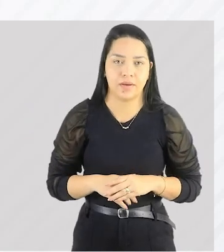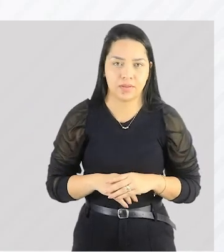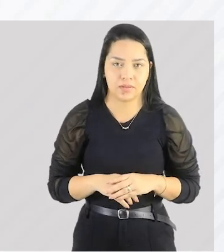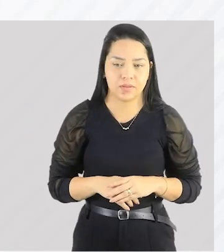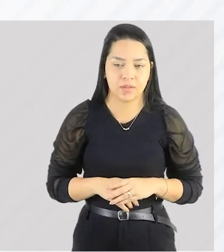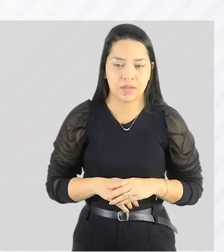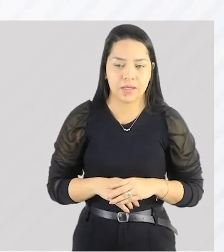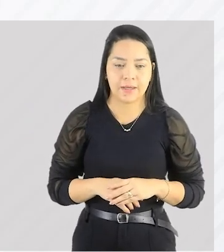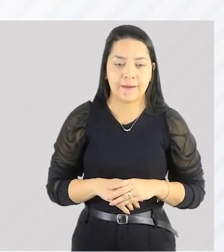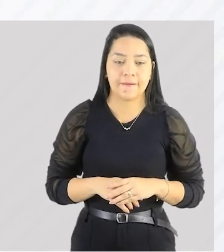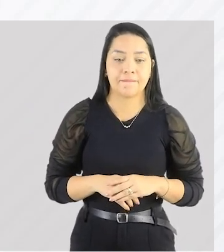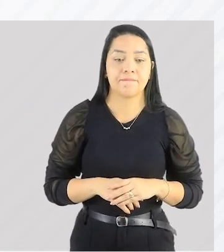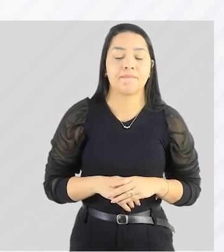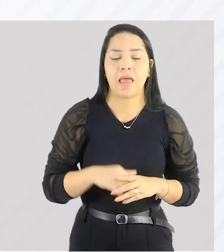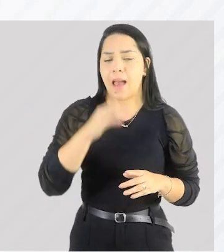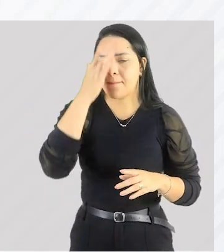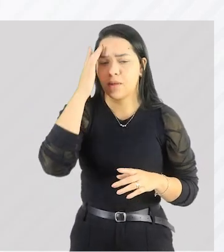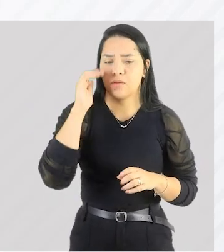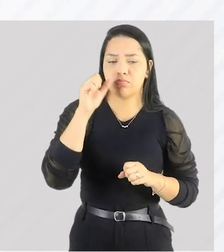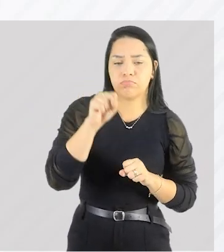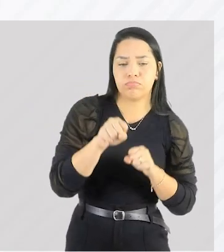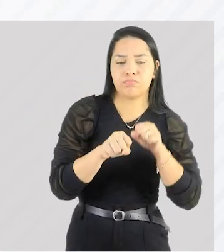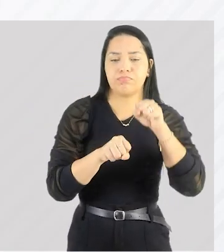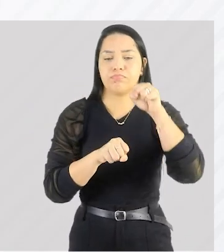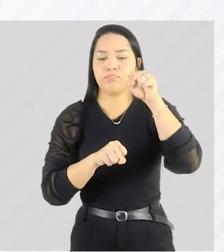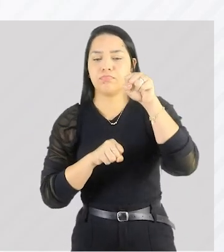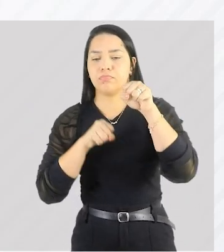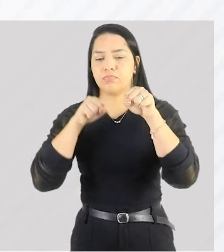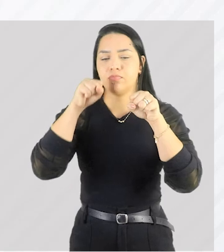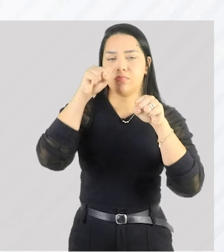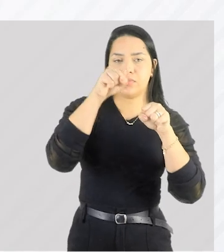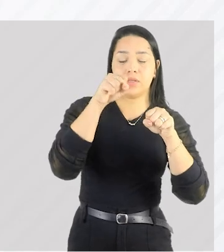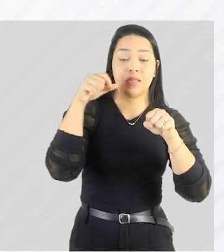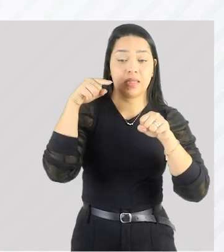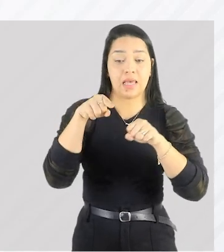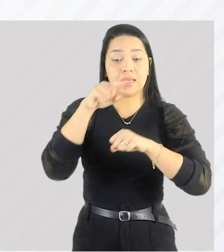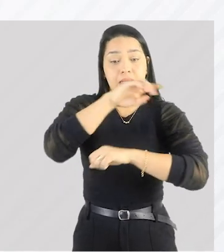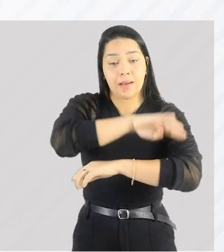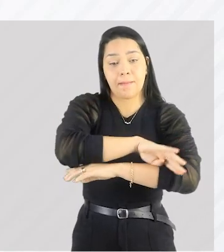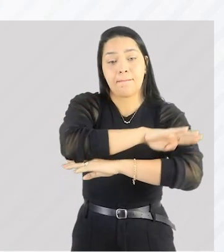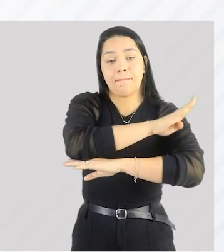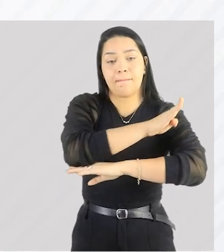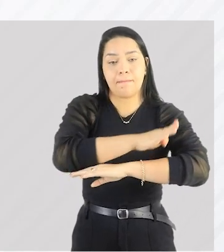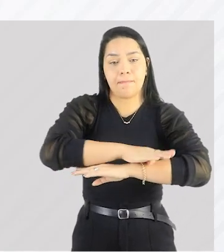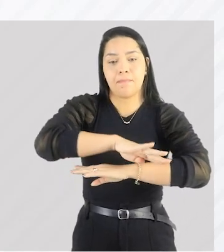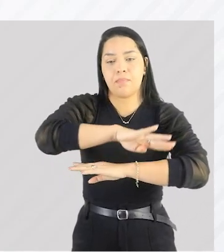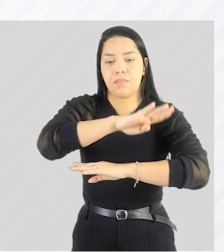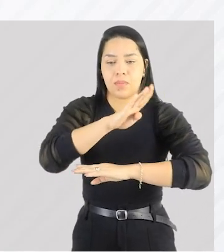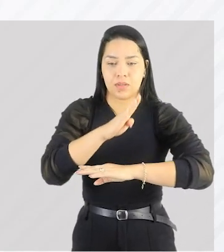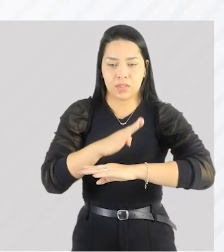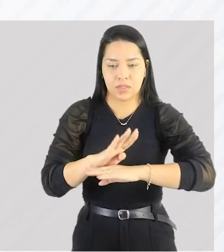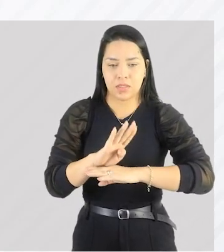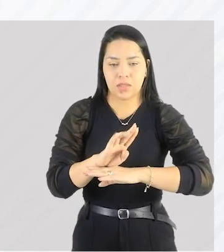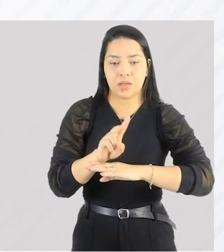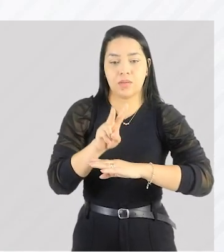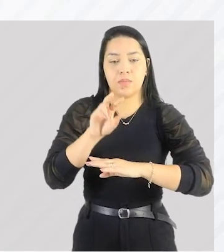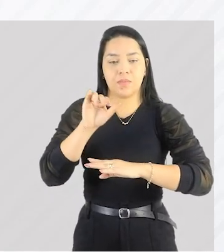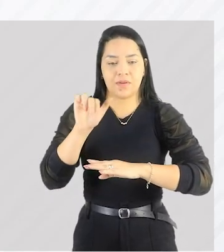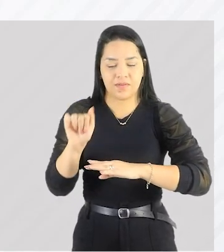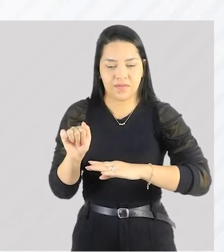de trechos suaves. Um escalador, agora já é uma outra pessoa, um